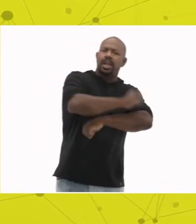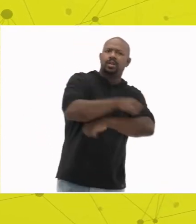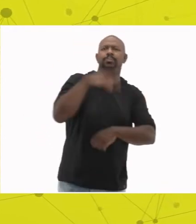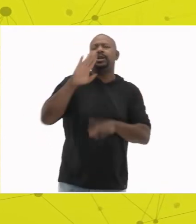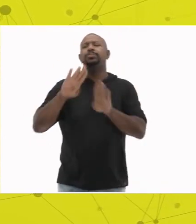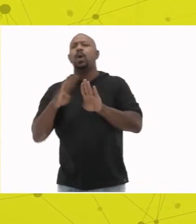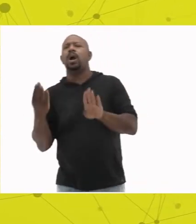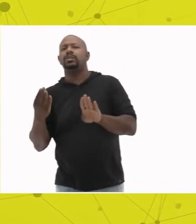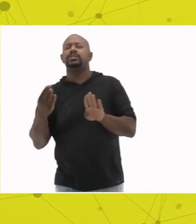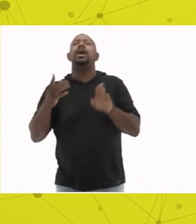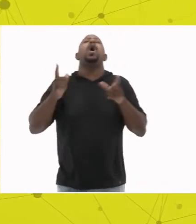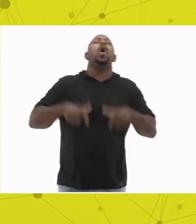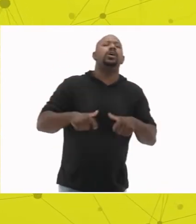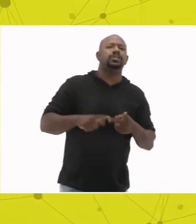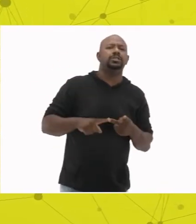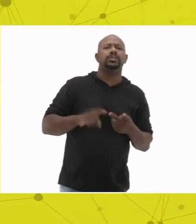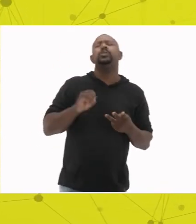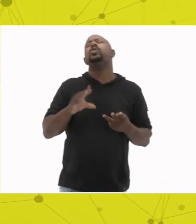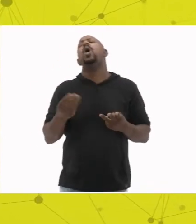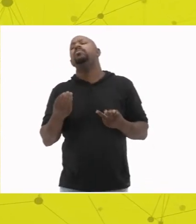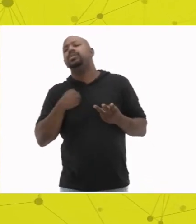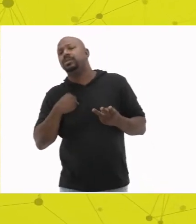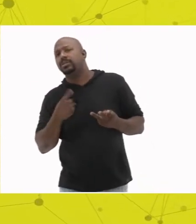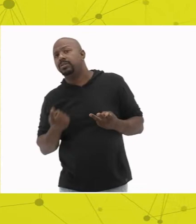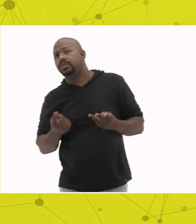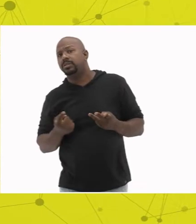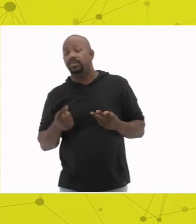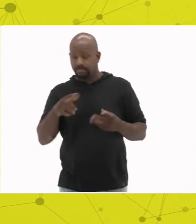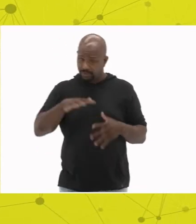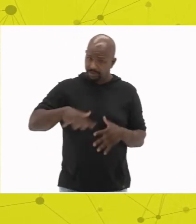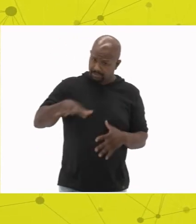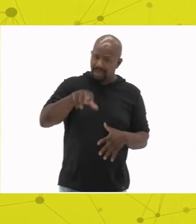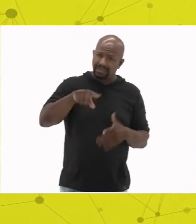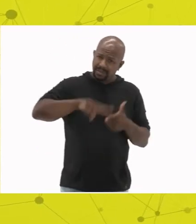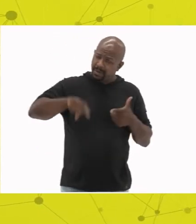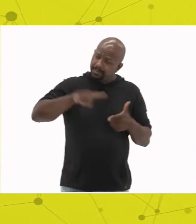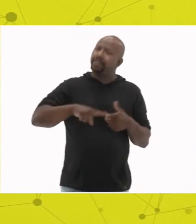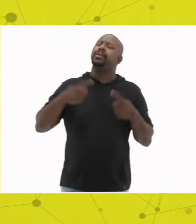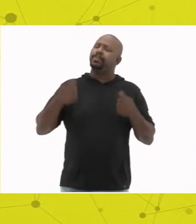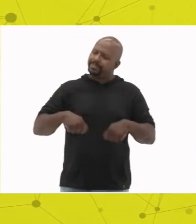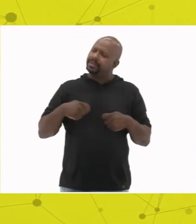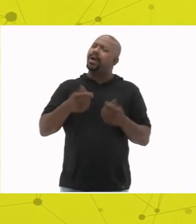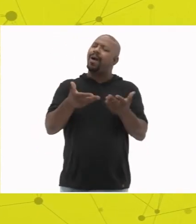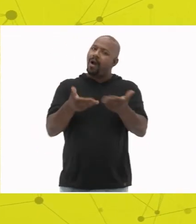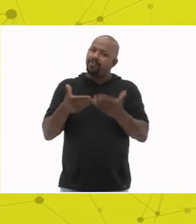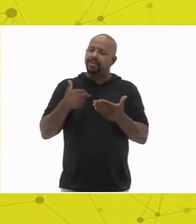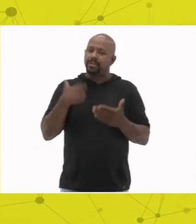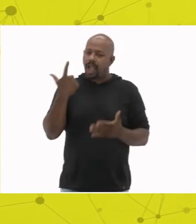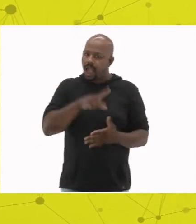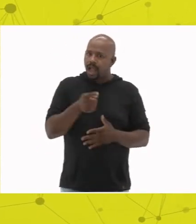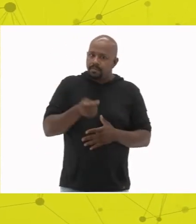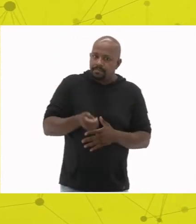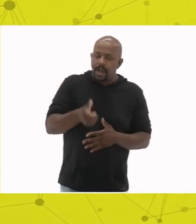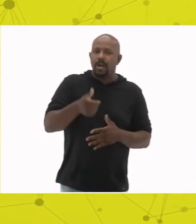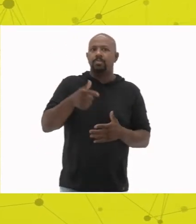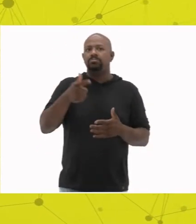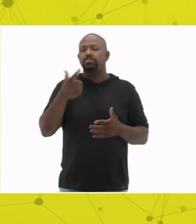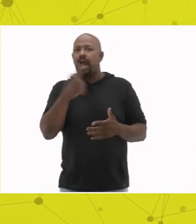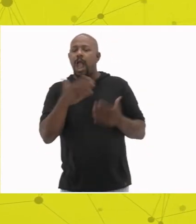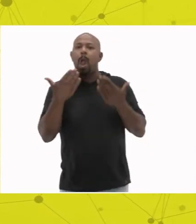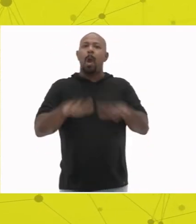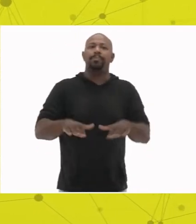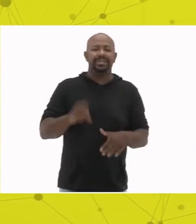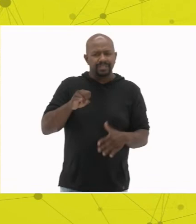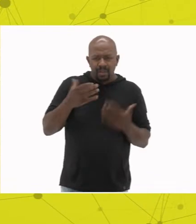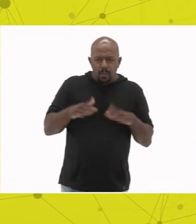janelas? Onde ficam? O que me entregam? O espaço é um problema e, por isso, é um convite à obtenção de recompensas.